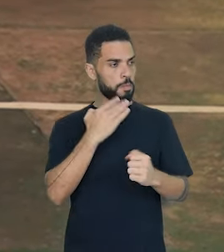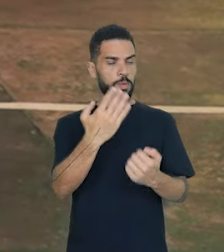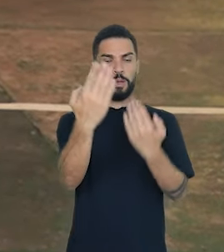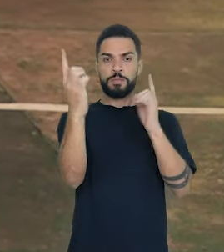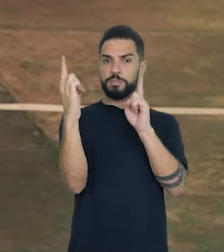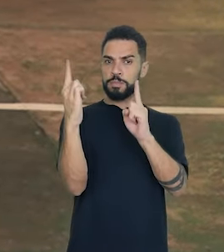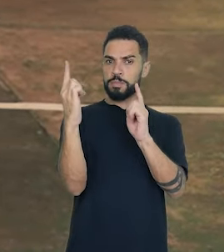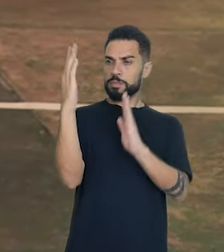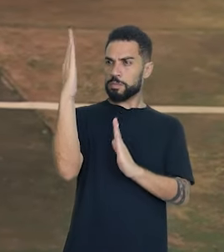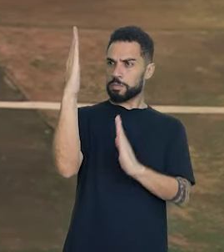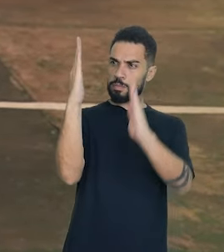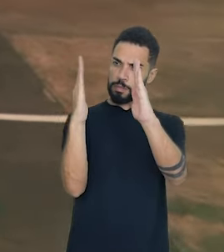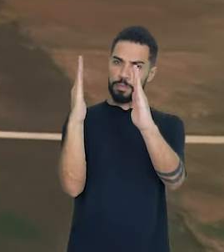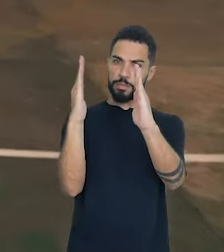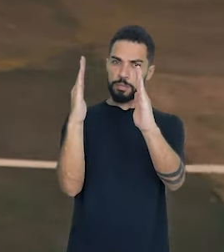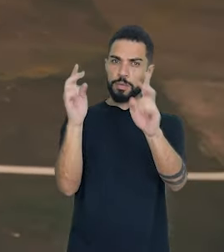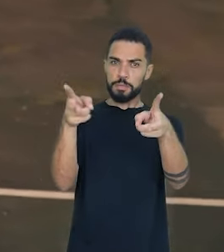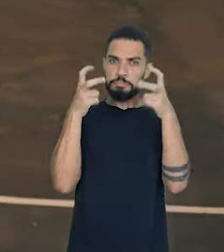Ó, deu a costa de novo.